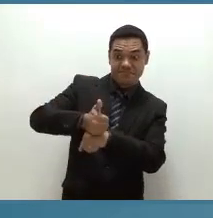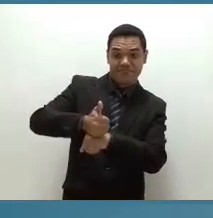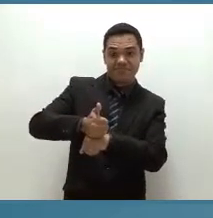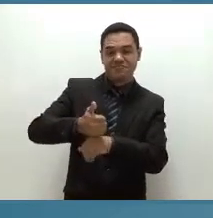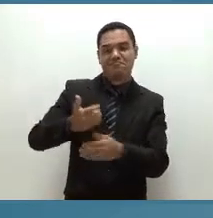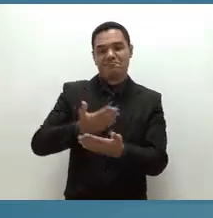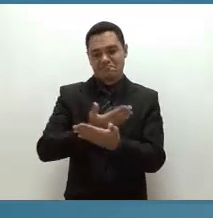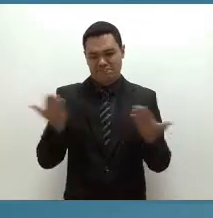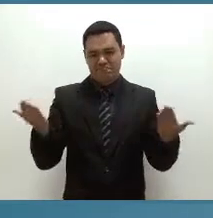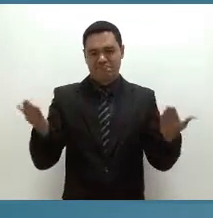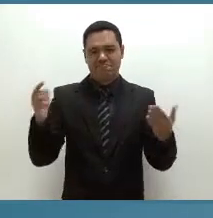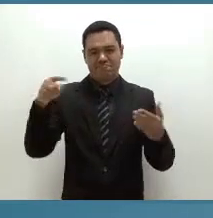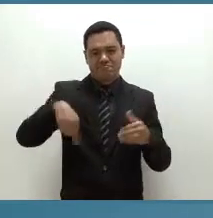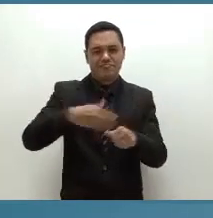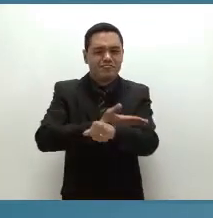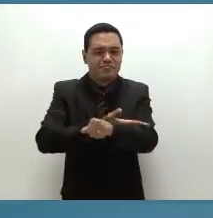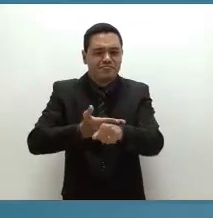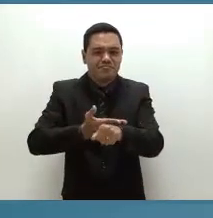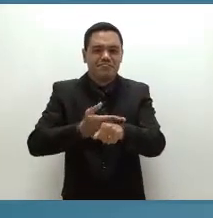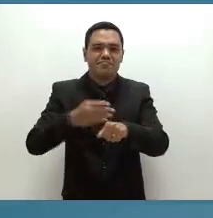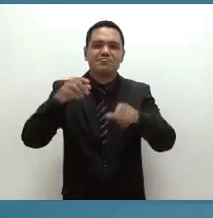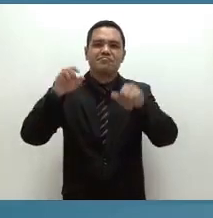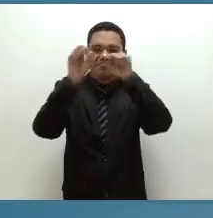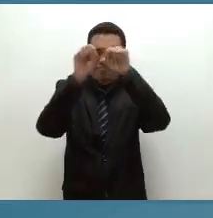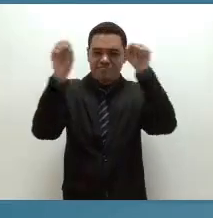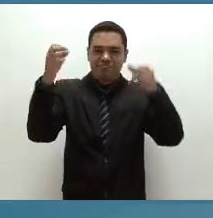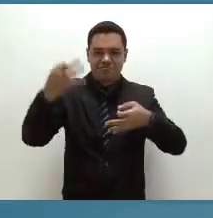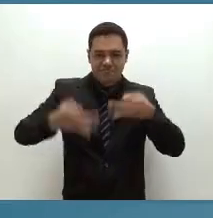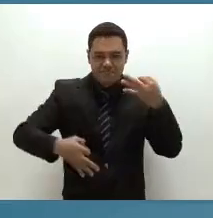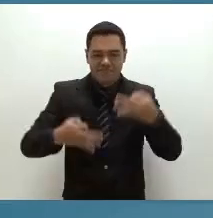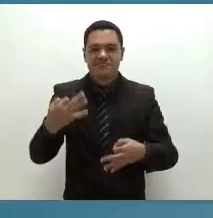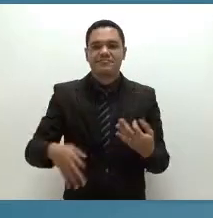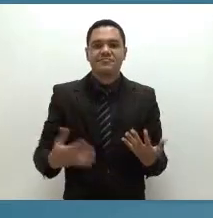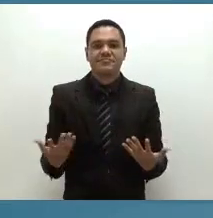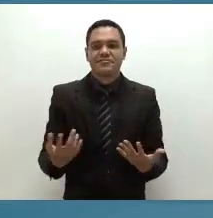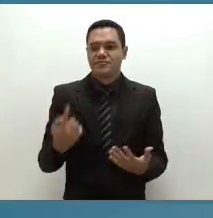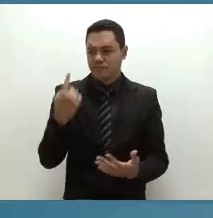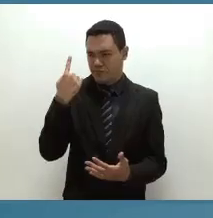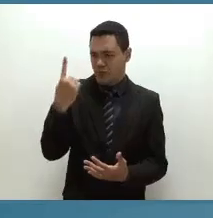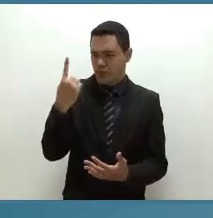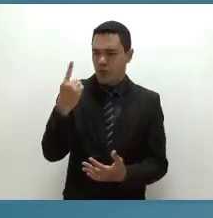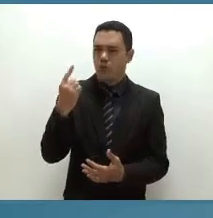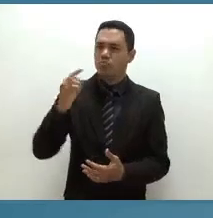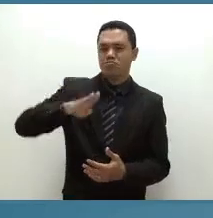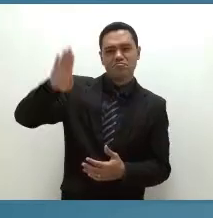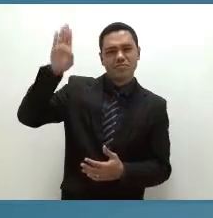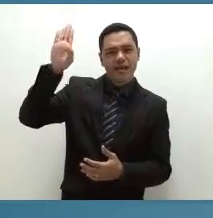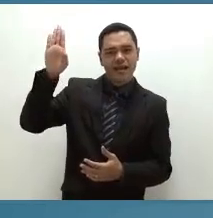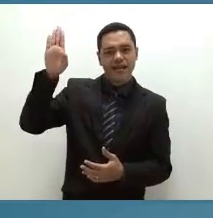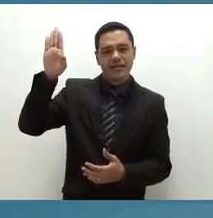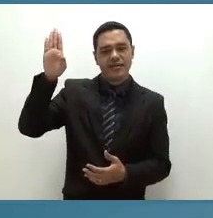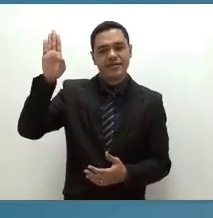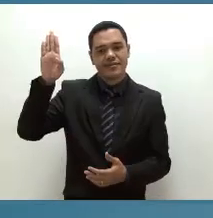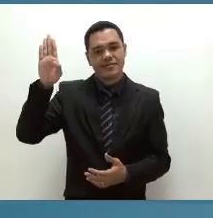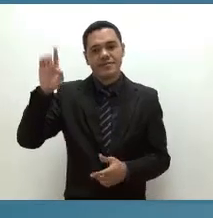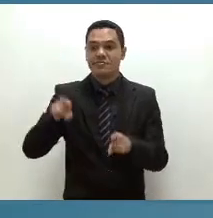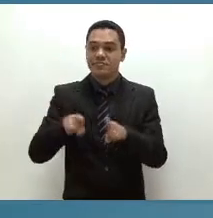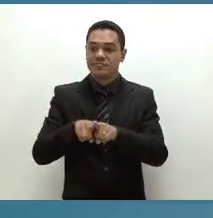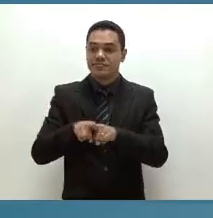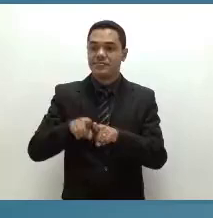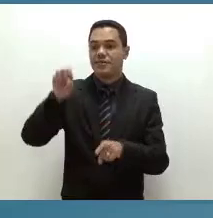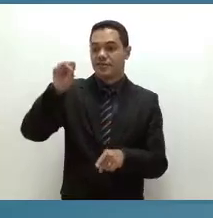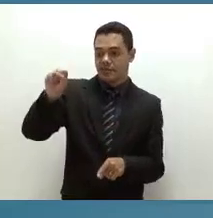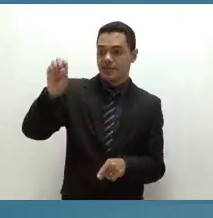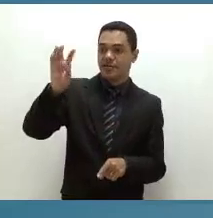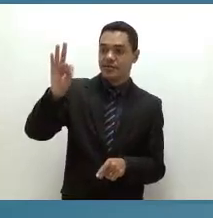deste tribunal, havendo um só candidato ao cargo, e também o STJ na última eleição,